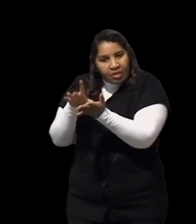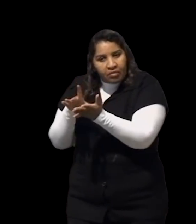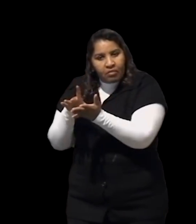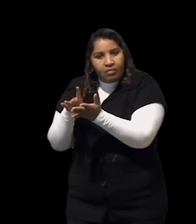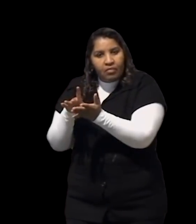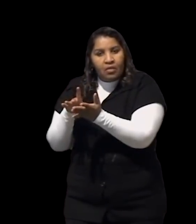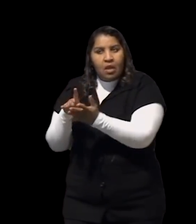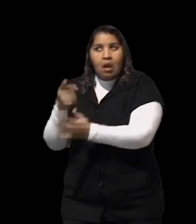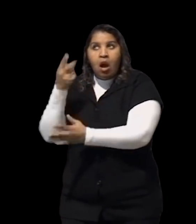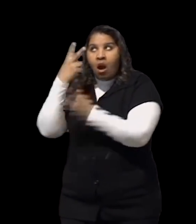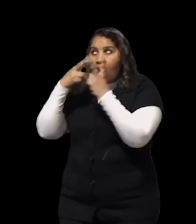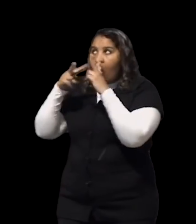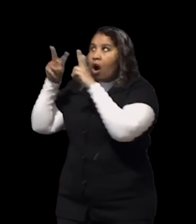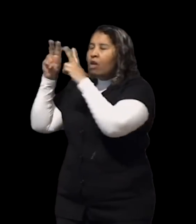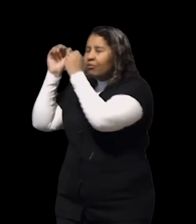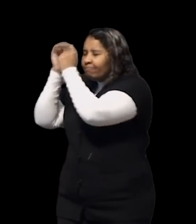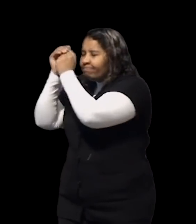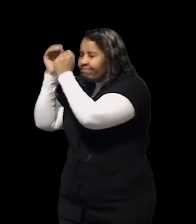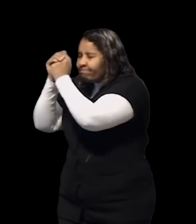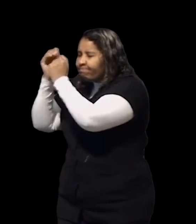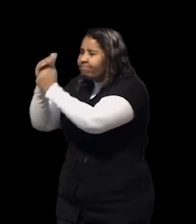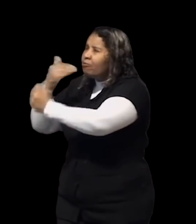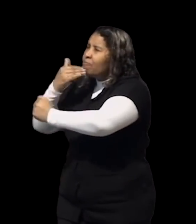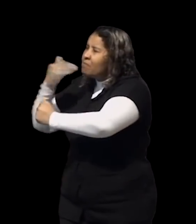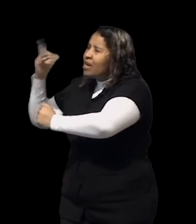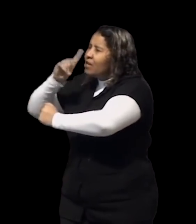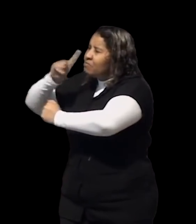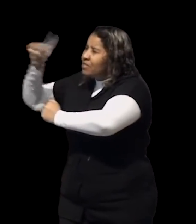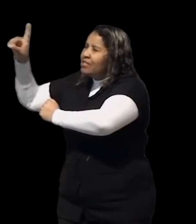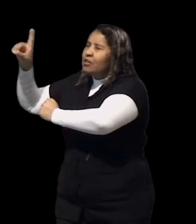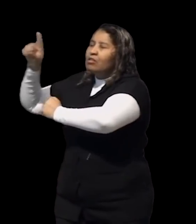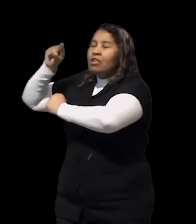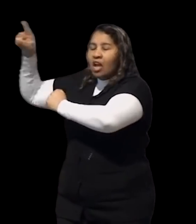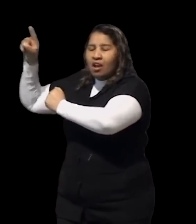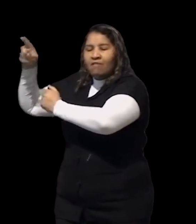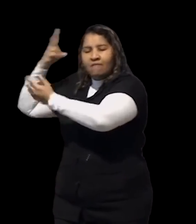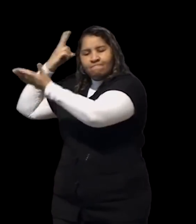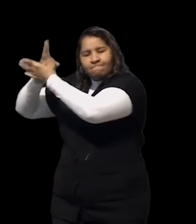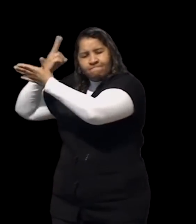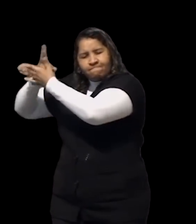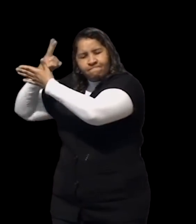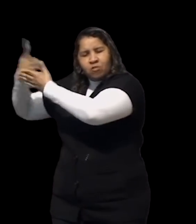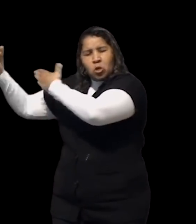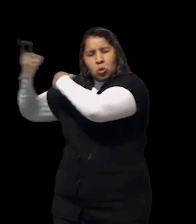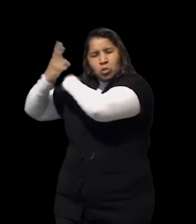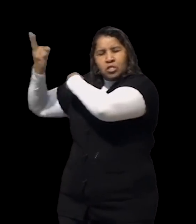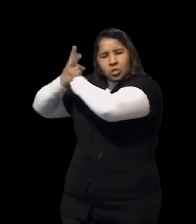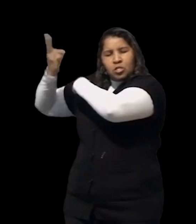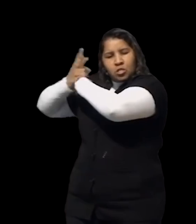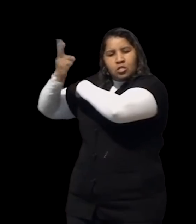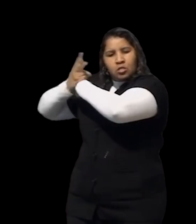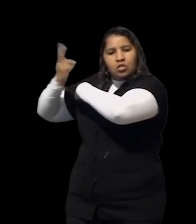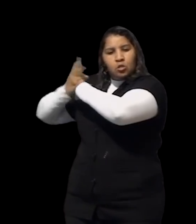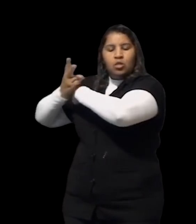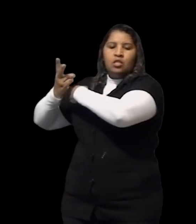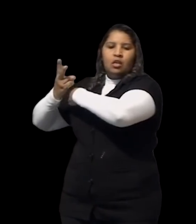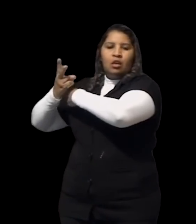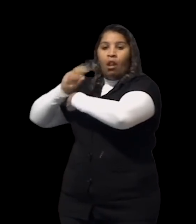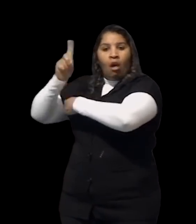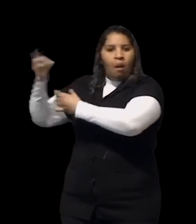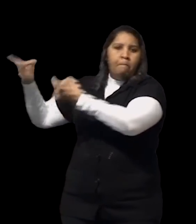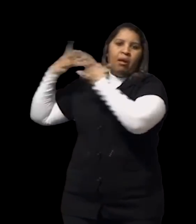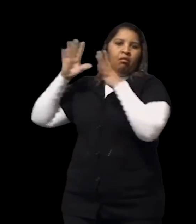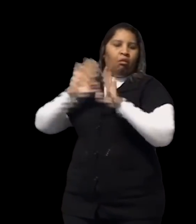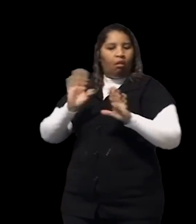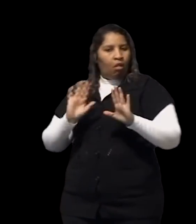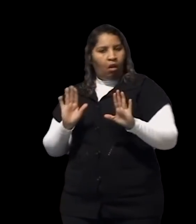Leia Josué Capítulo 1 eu não te abandonarei eu não te deixarei eu te boto bagunça Deixarei Você Jesus